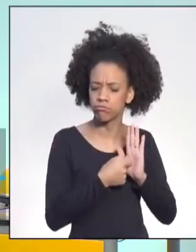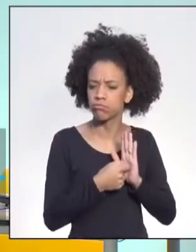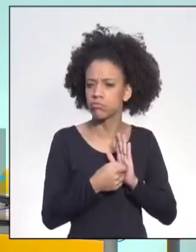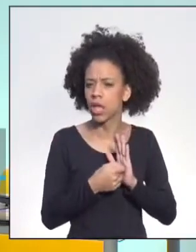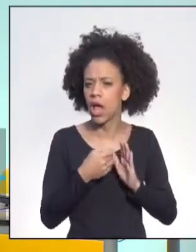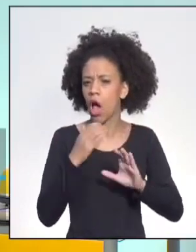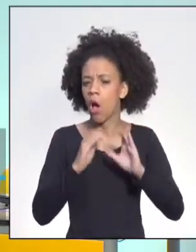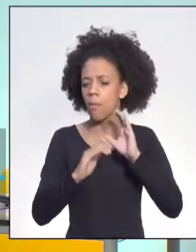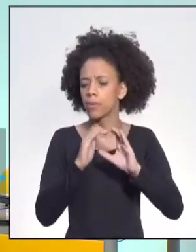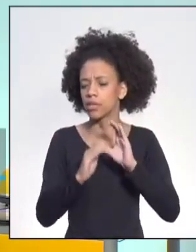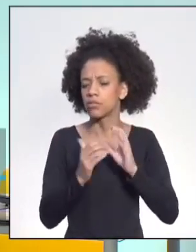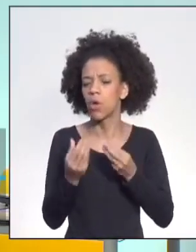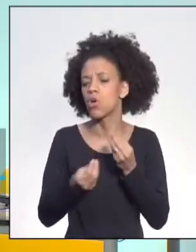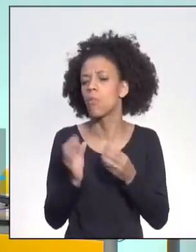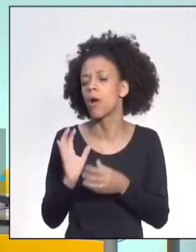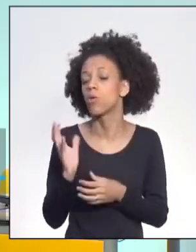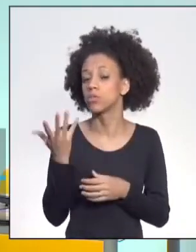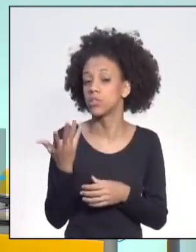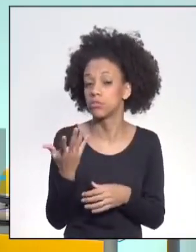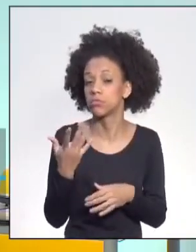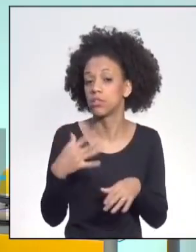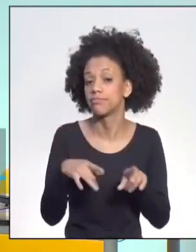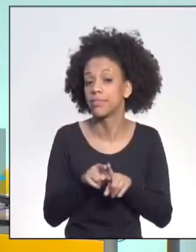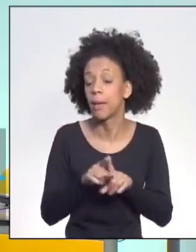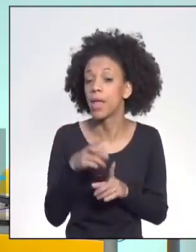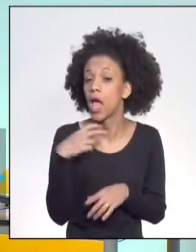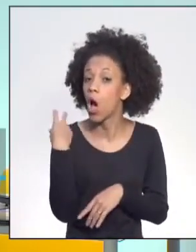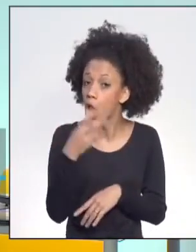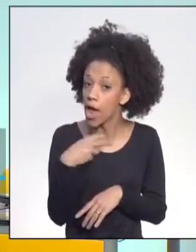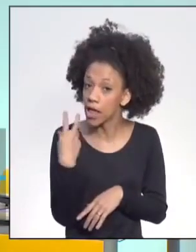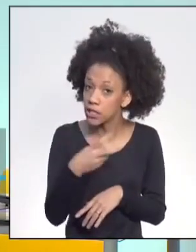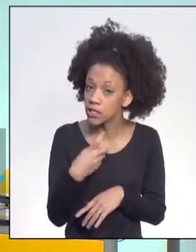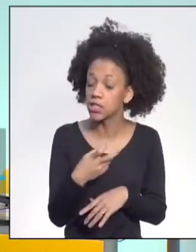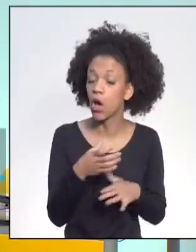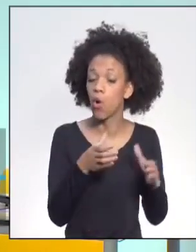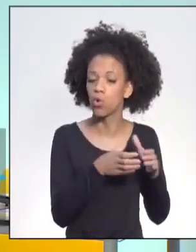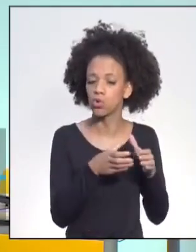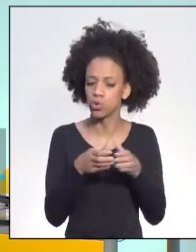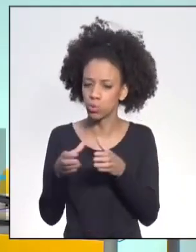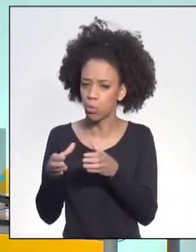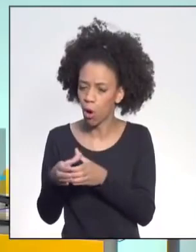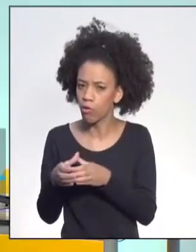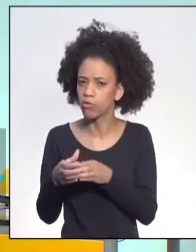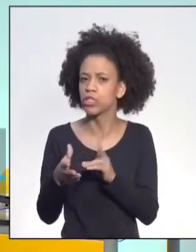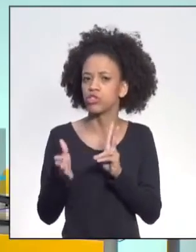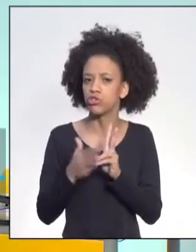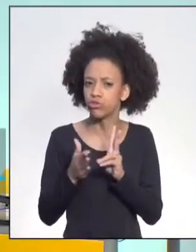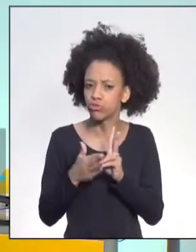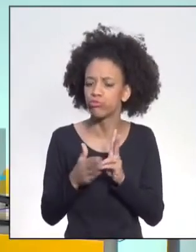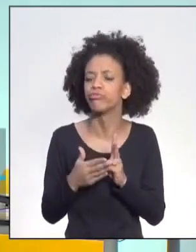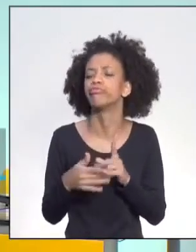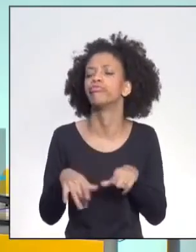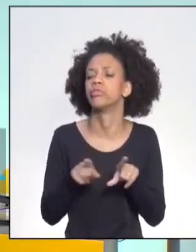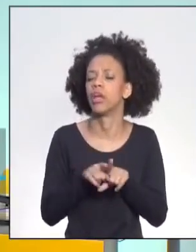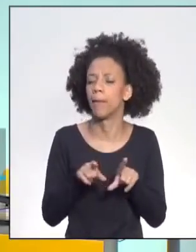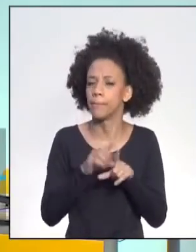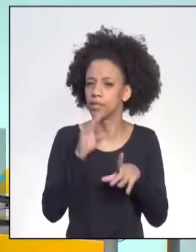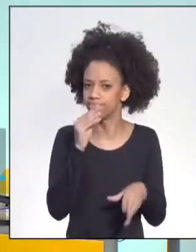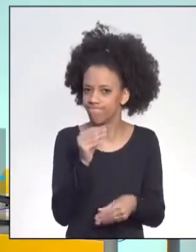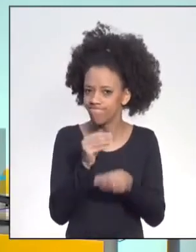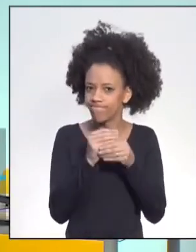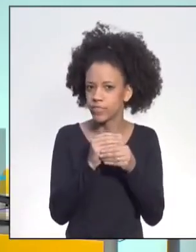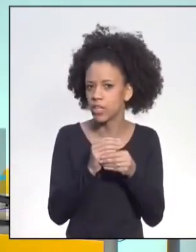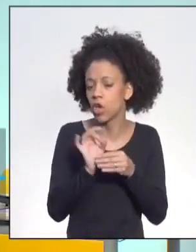ver como que isso aconteceu. Inclusive, a própria oralidade, os povos indígenas também deixaram suas contribuições. E não é